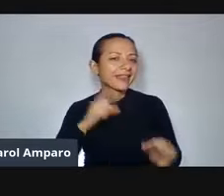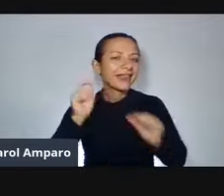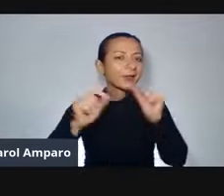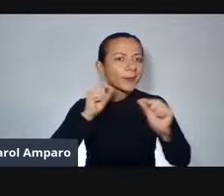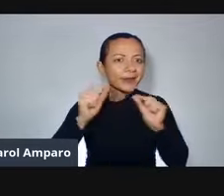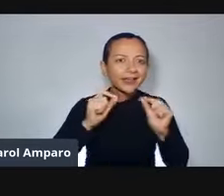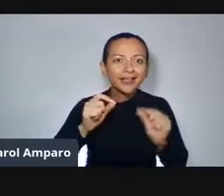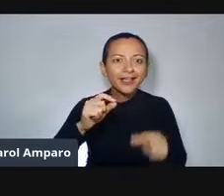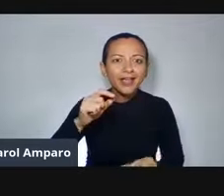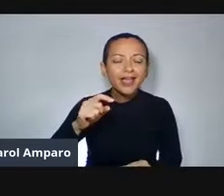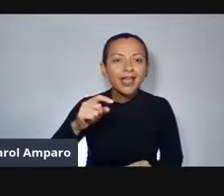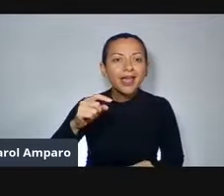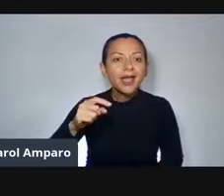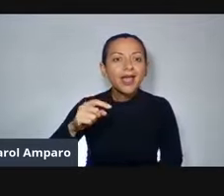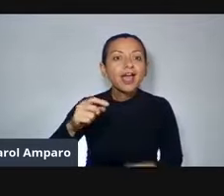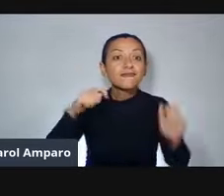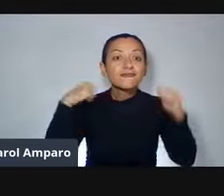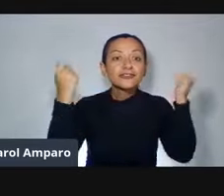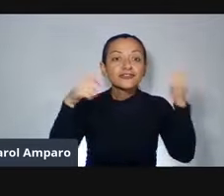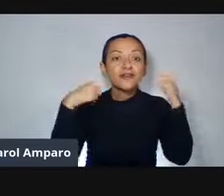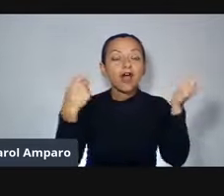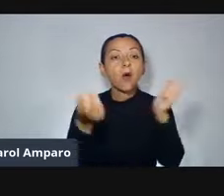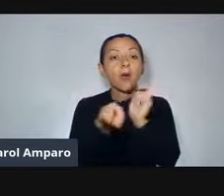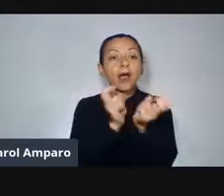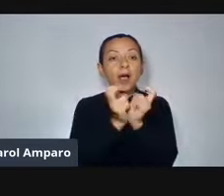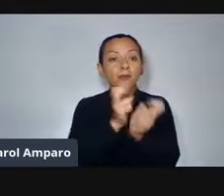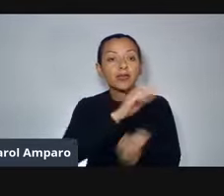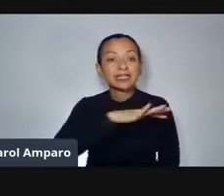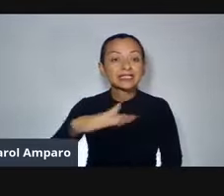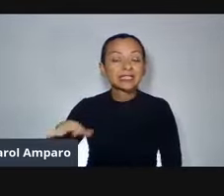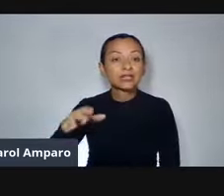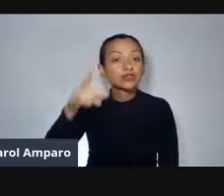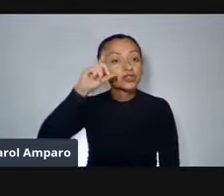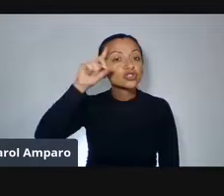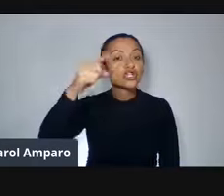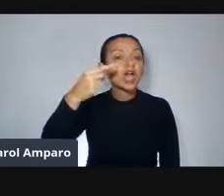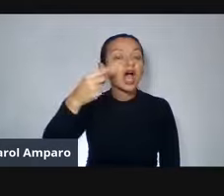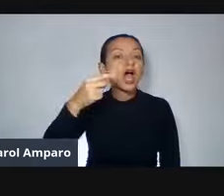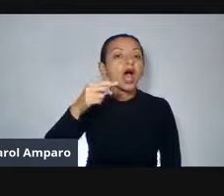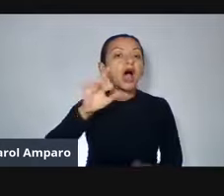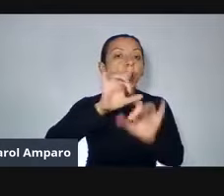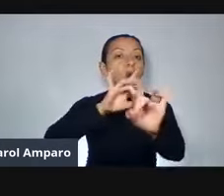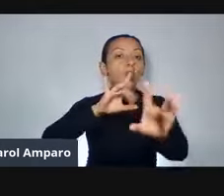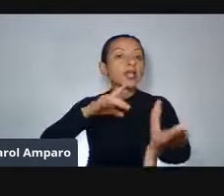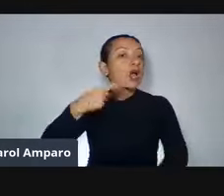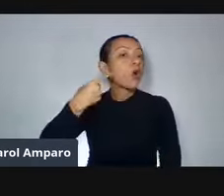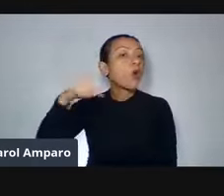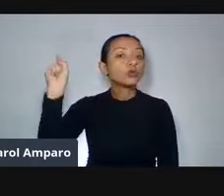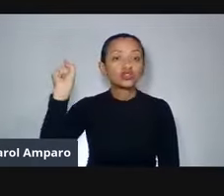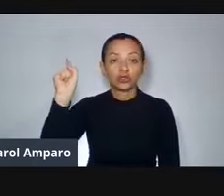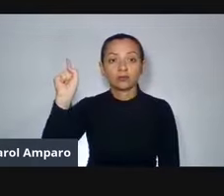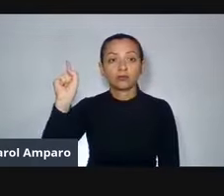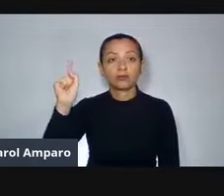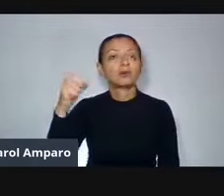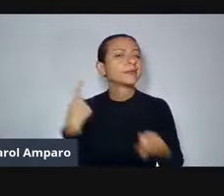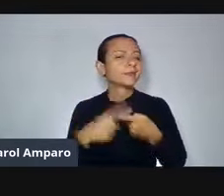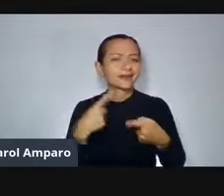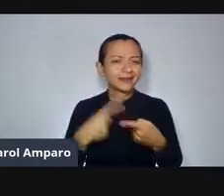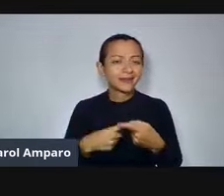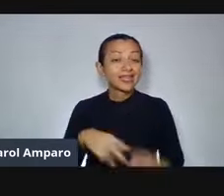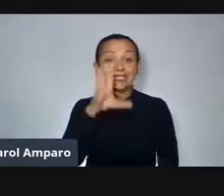último dia do Festival de Capoeira de Santos online. Sim, porque no sábado a gente vai